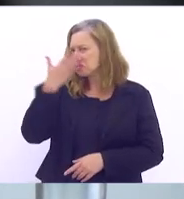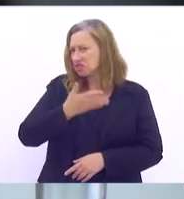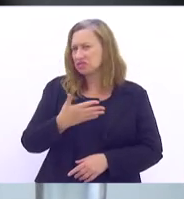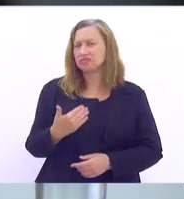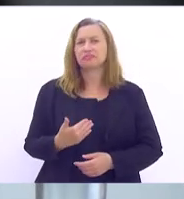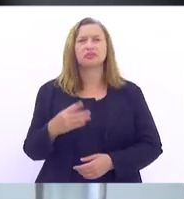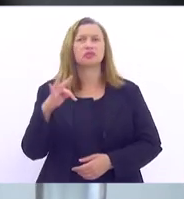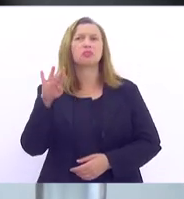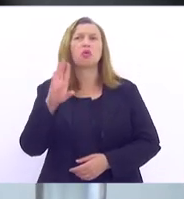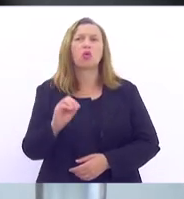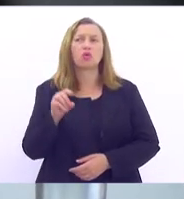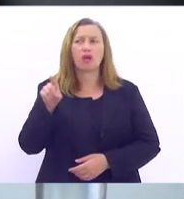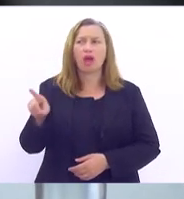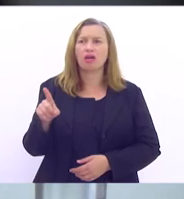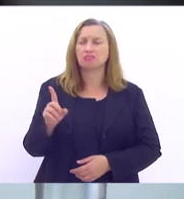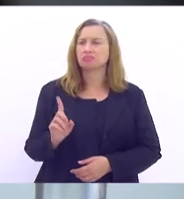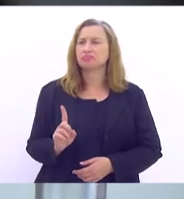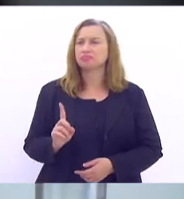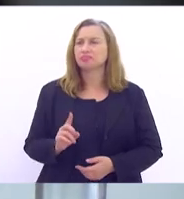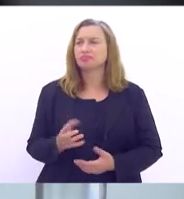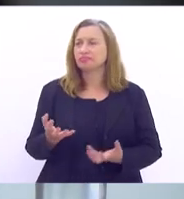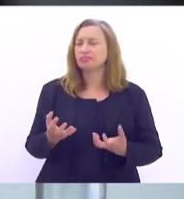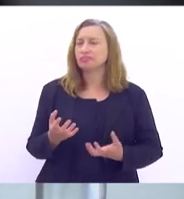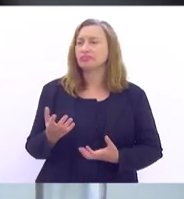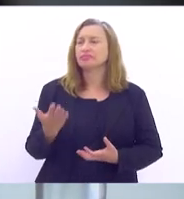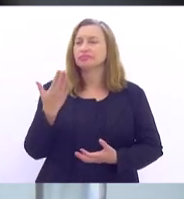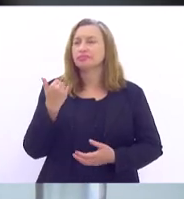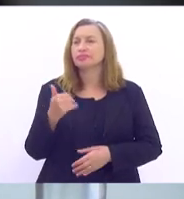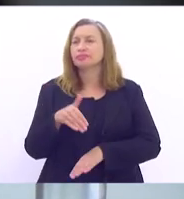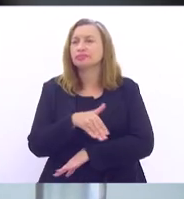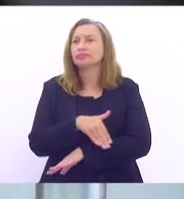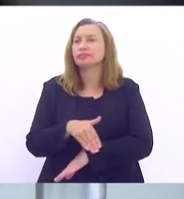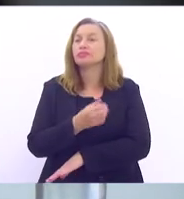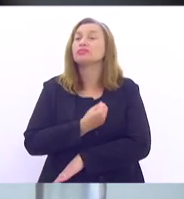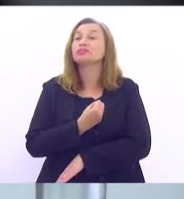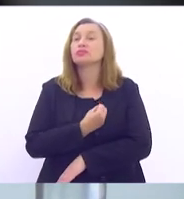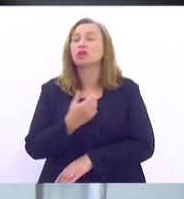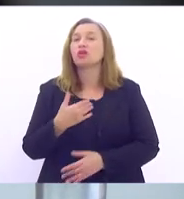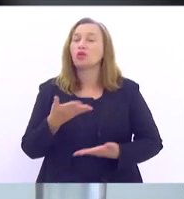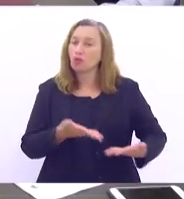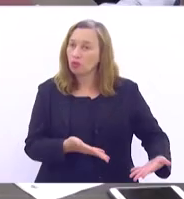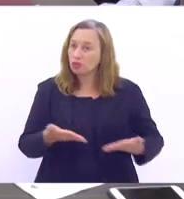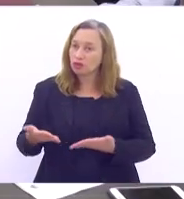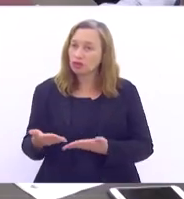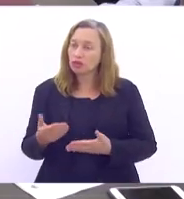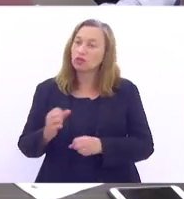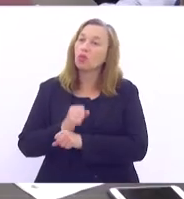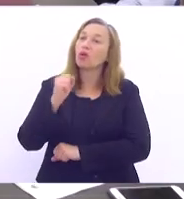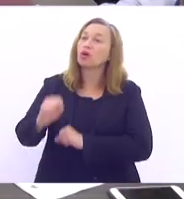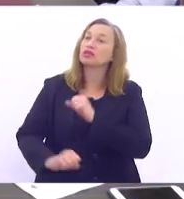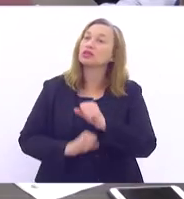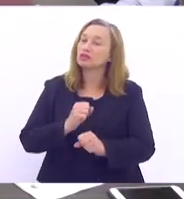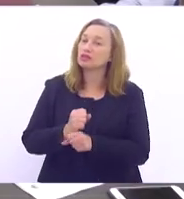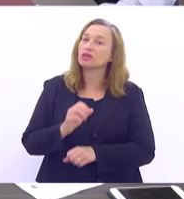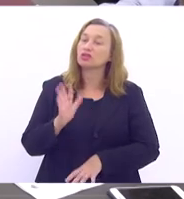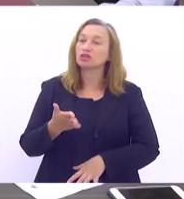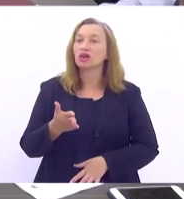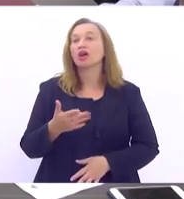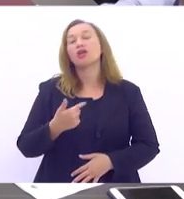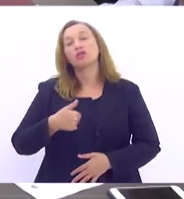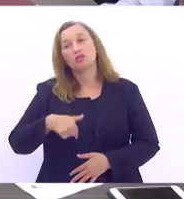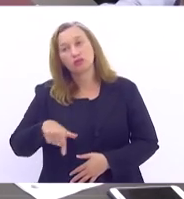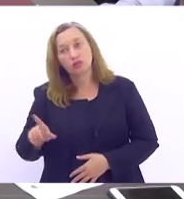engenho de dentro, não. Deputado Luiz Paulo, só queria saber o endereço para mim. Vou lhe convidar para o desfile do próximo ano. Eu já fui algumas vezes.